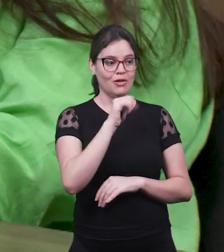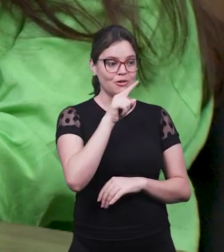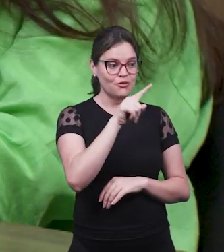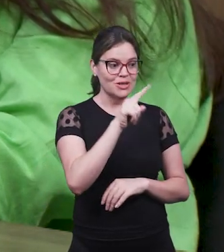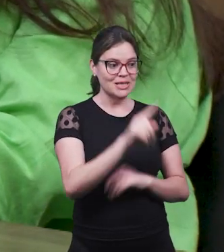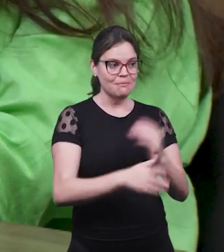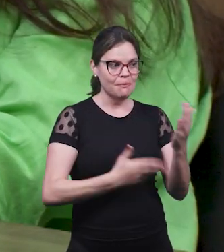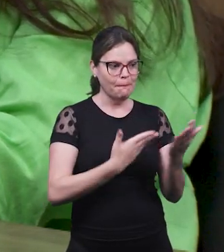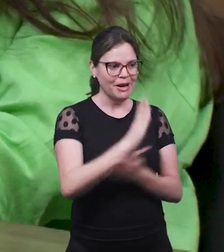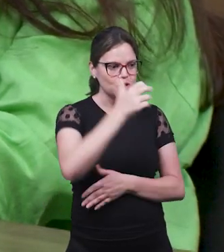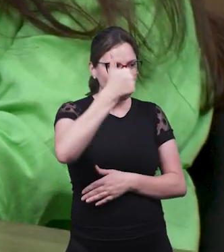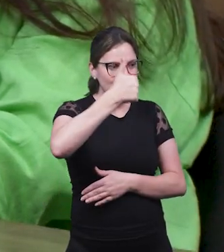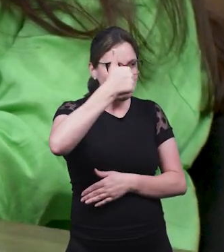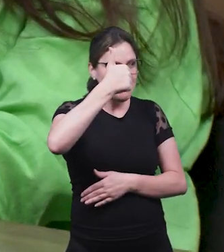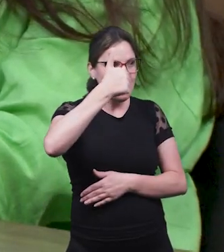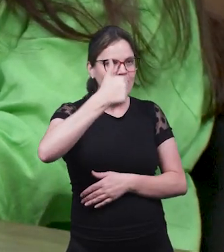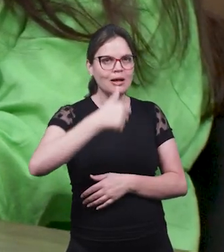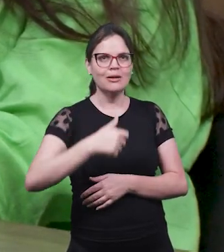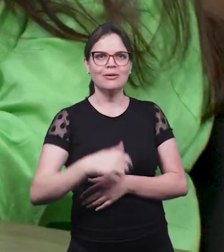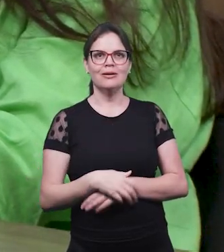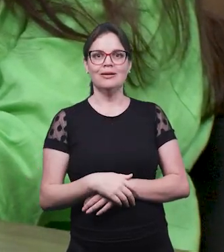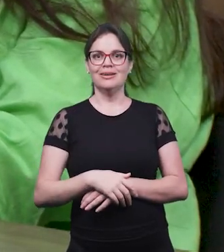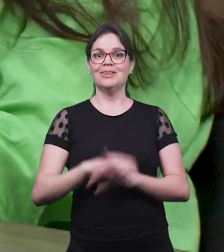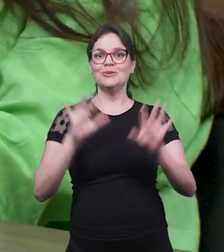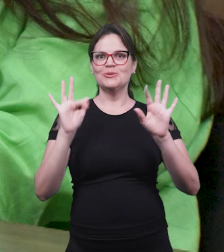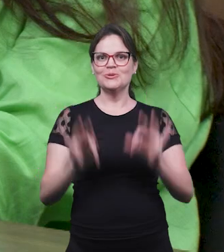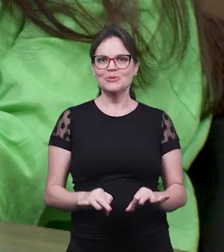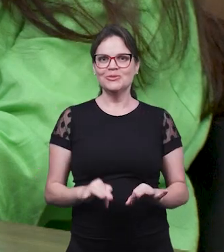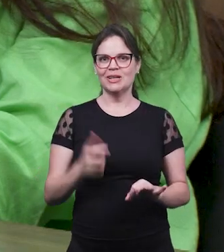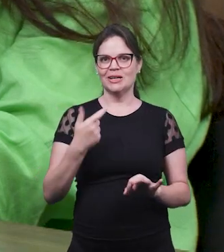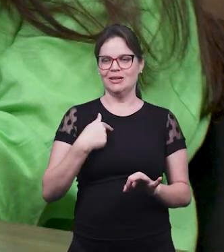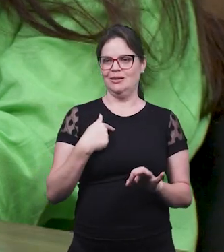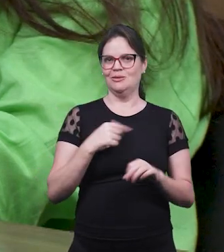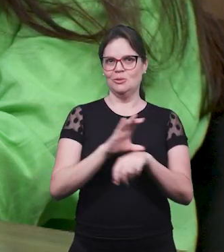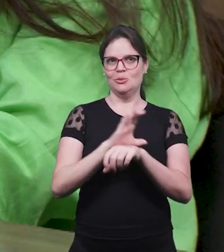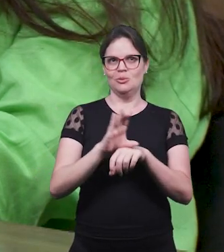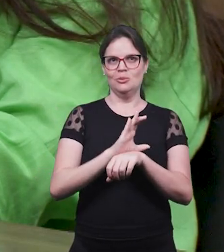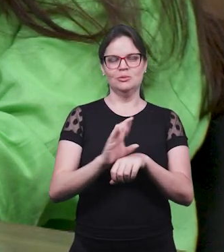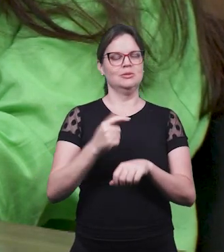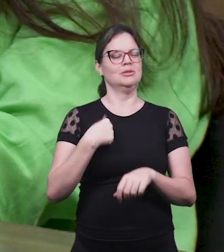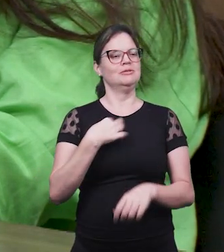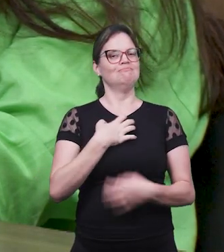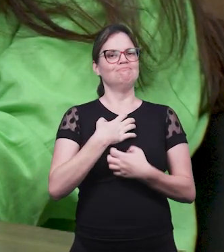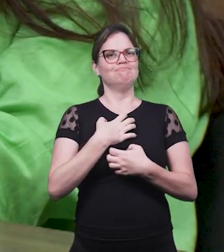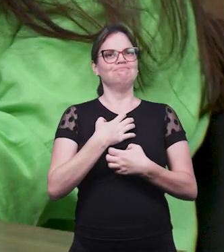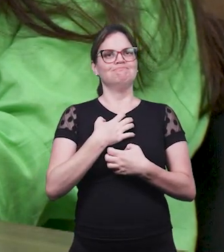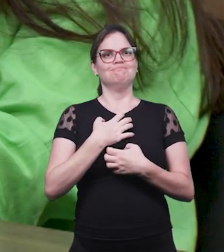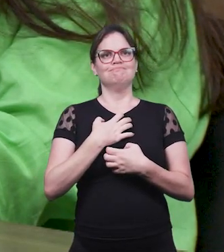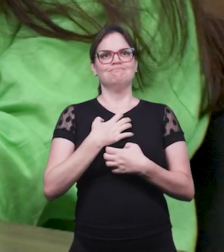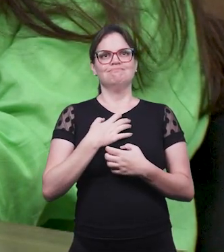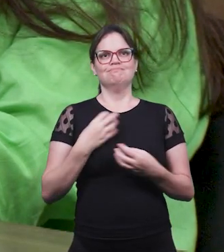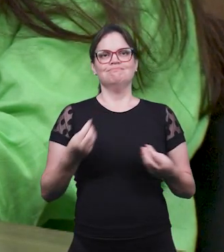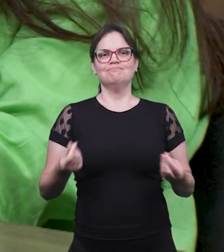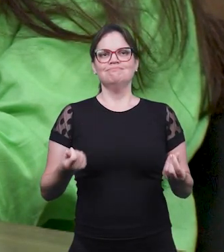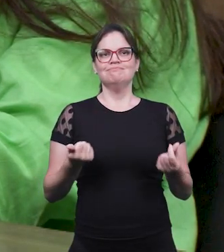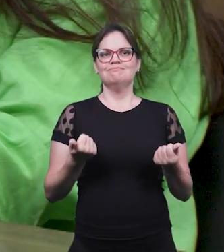lugar. Quando eu terminei esse curso, eu me senti, vamos assim